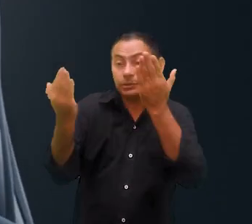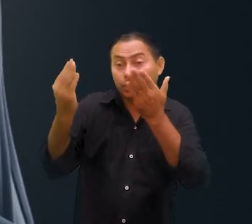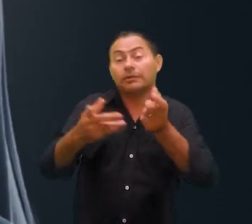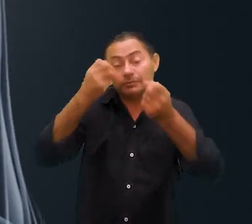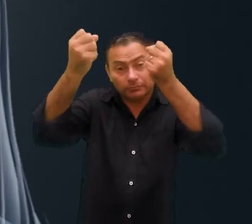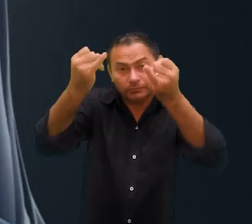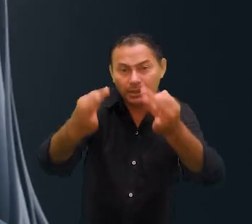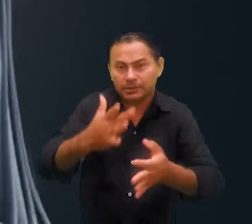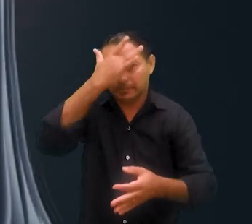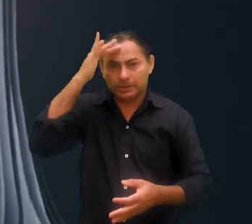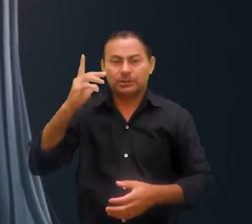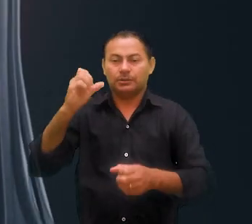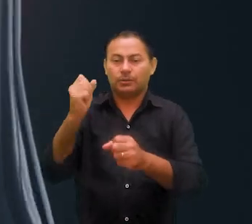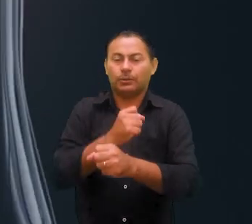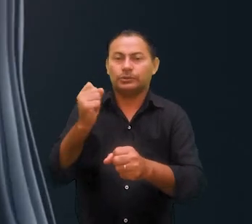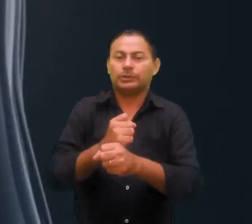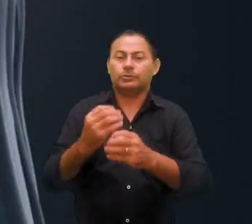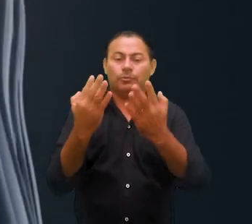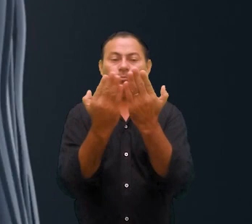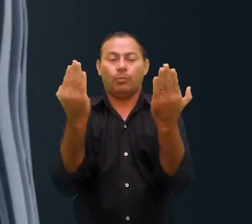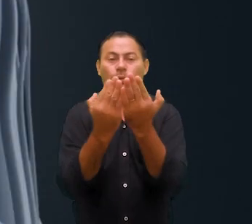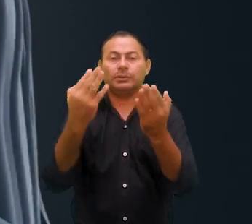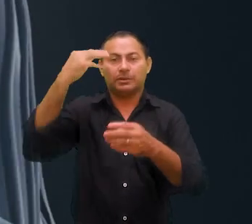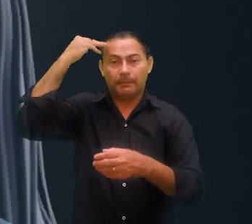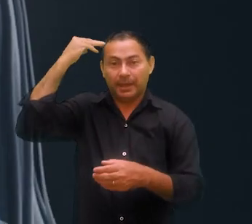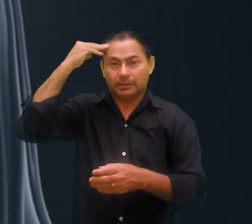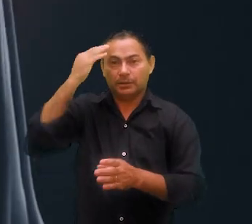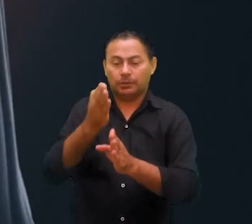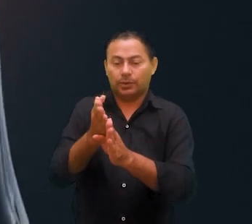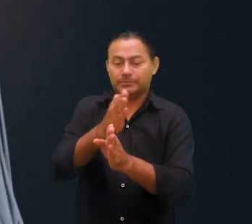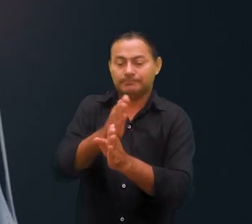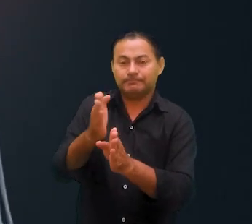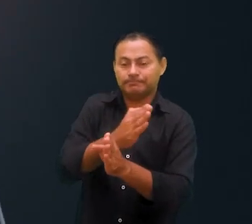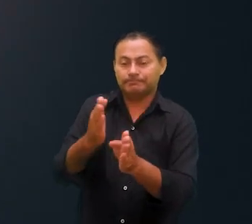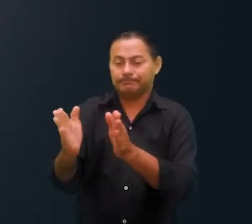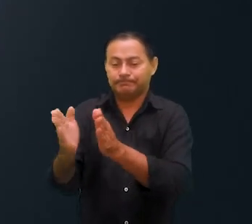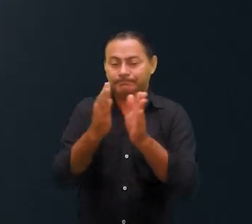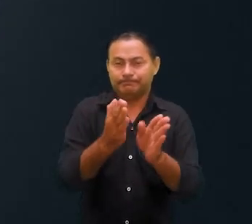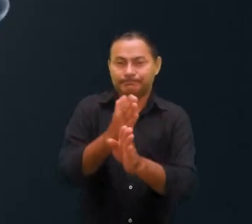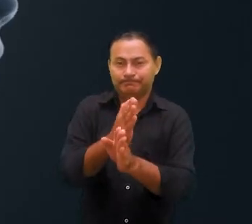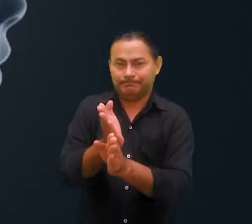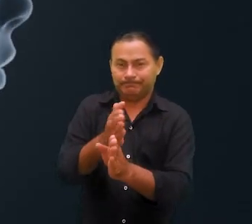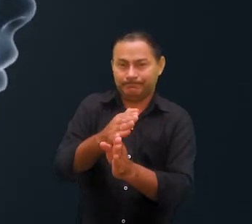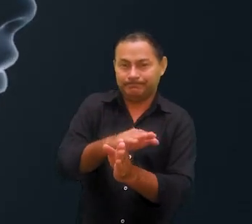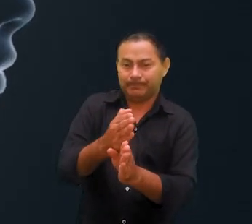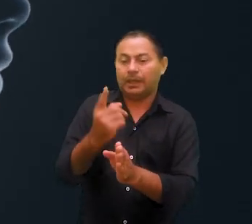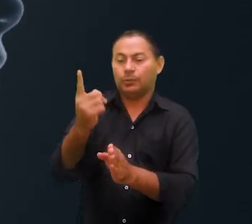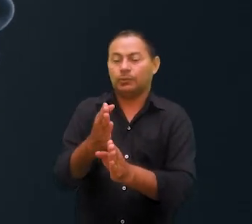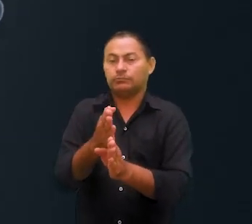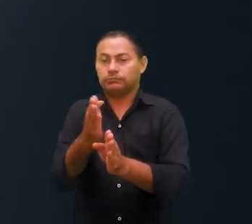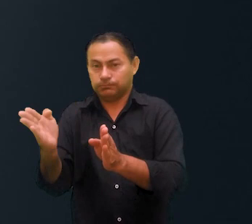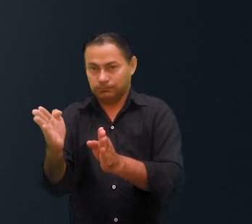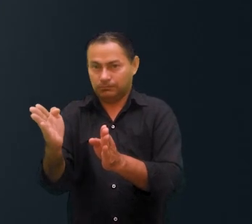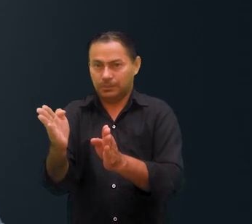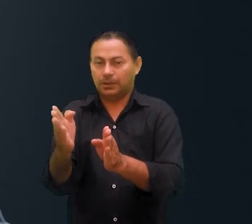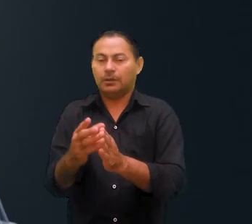Ele mesmo explicou. É como se essas pessoas construíssem um muro em suas mentes, criando dois compartimentos de lógica. Em